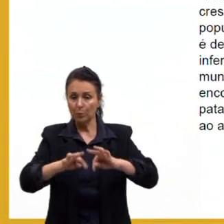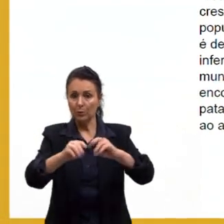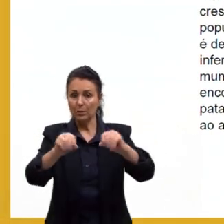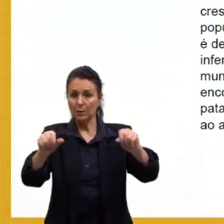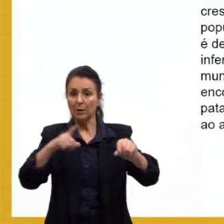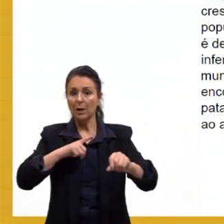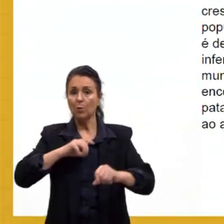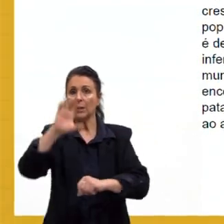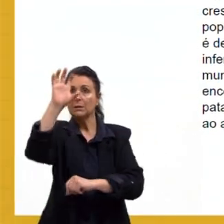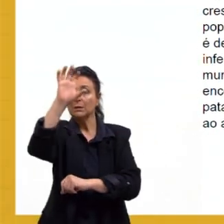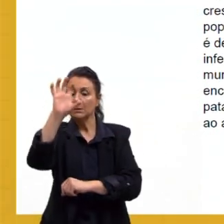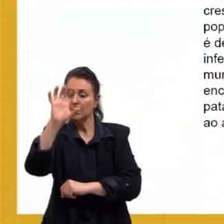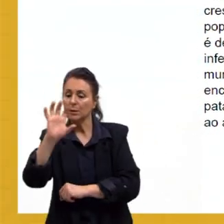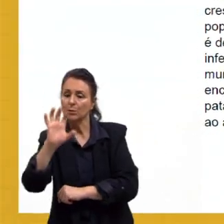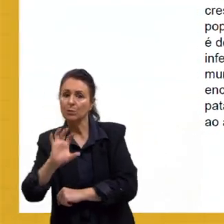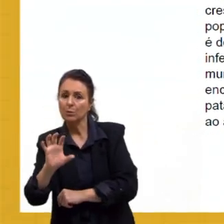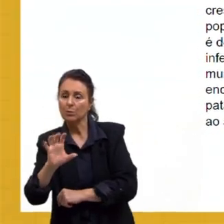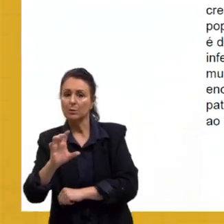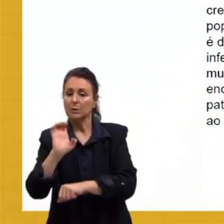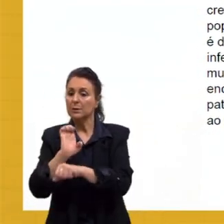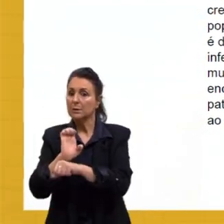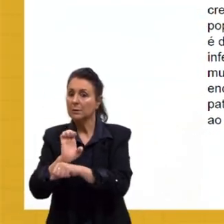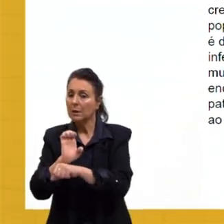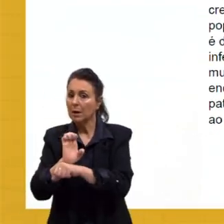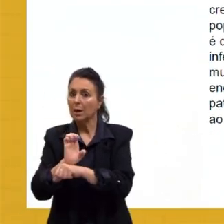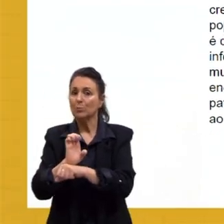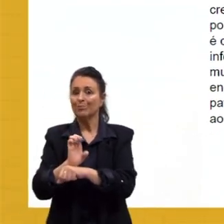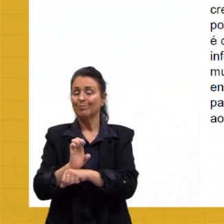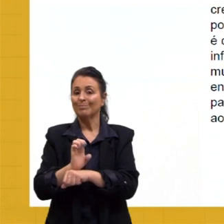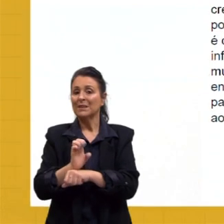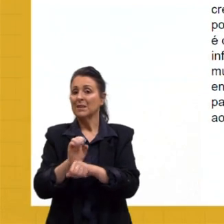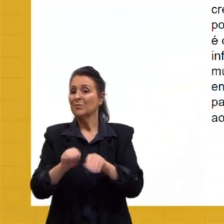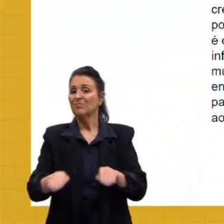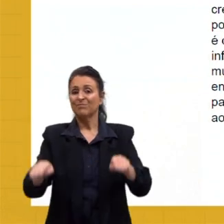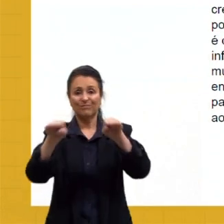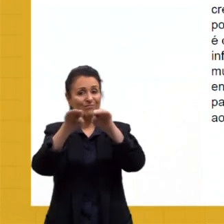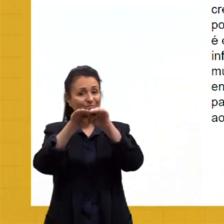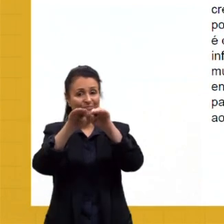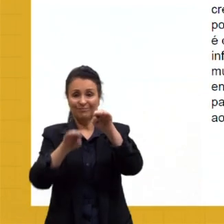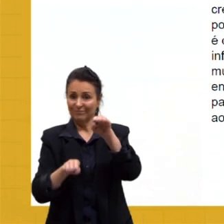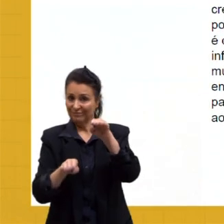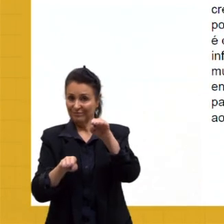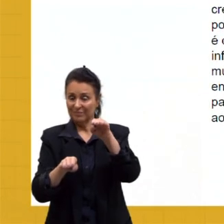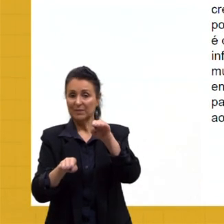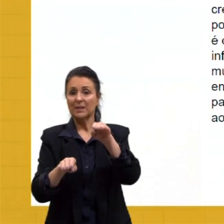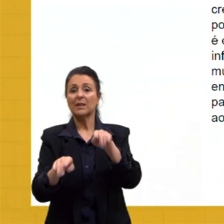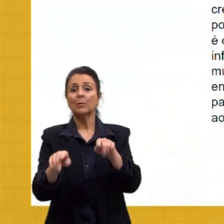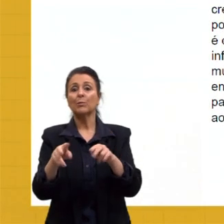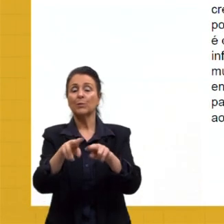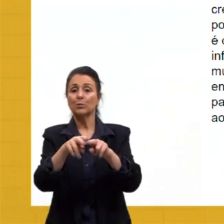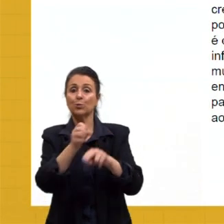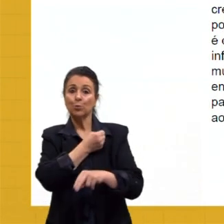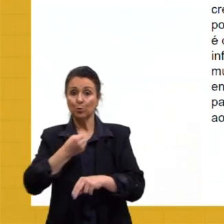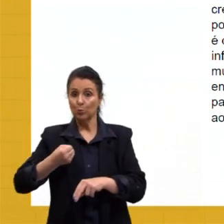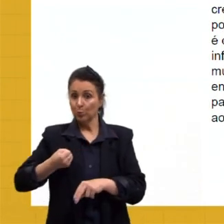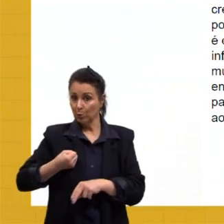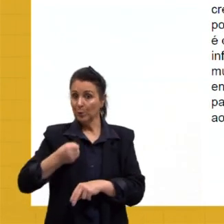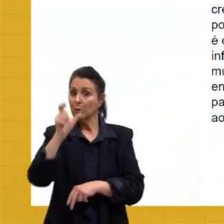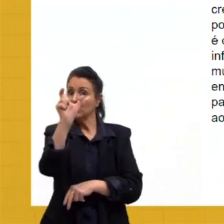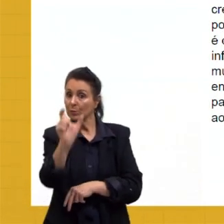regiões aí e estados com desigualdade né de ocupação a gente já viu a densidade demográfica brasileira